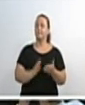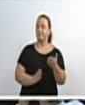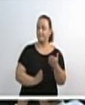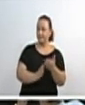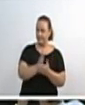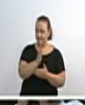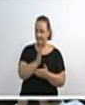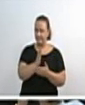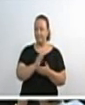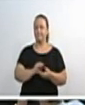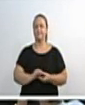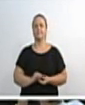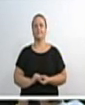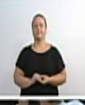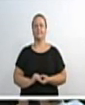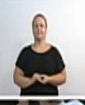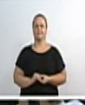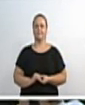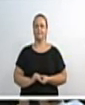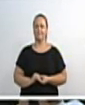Aprovado.